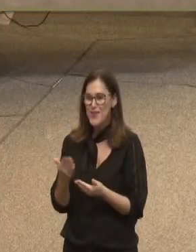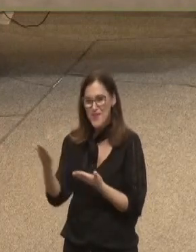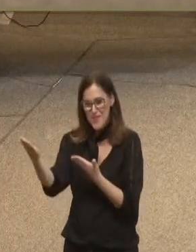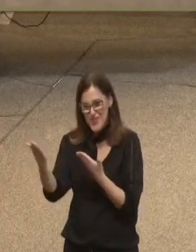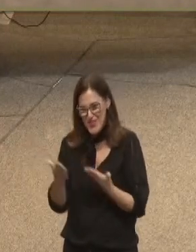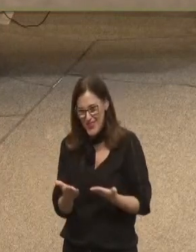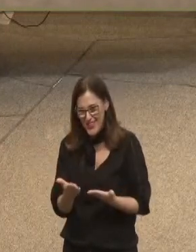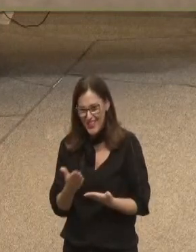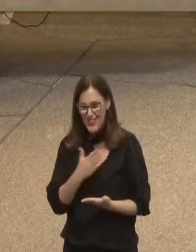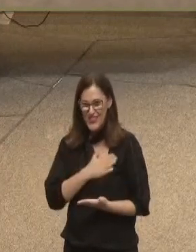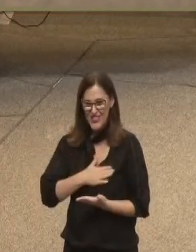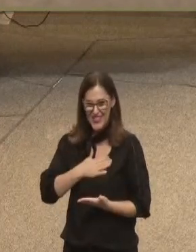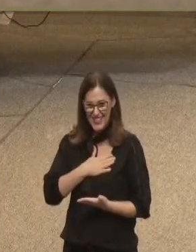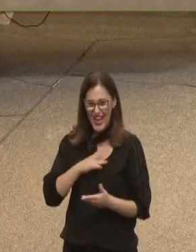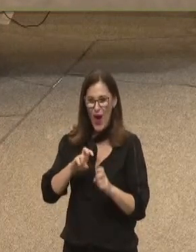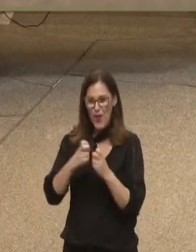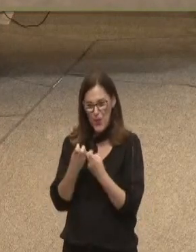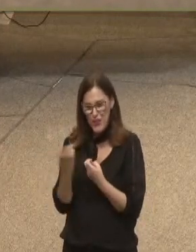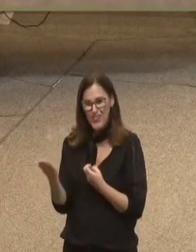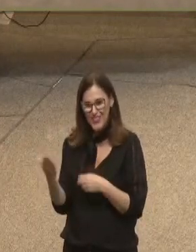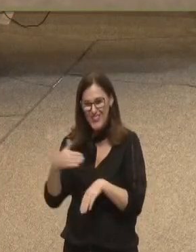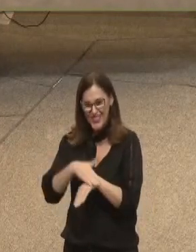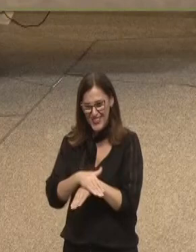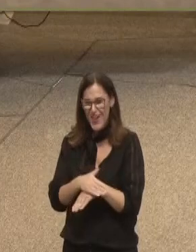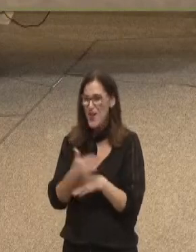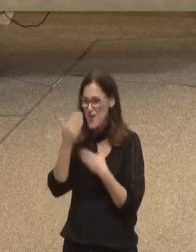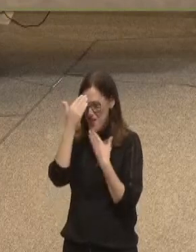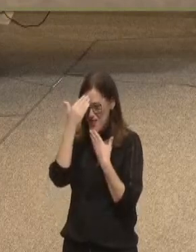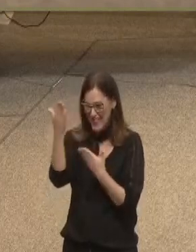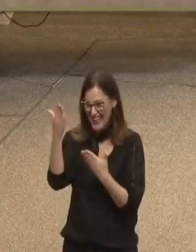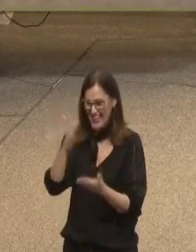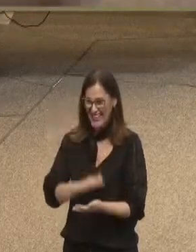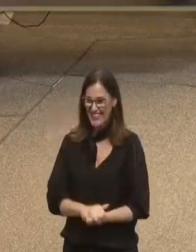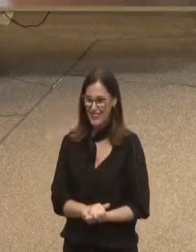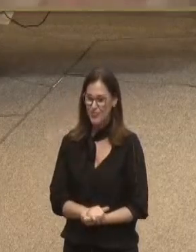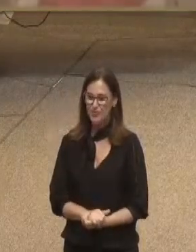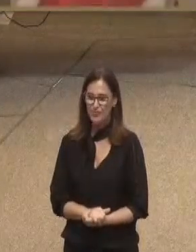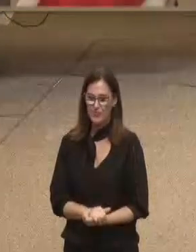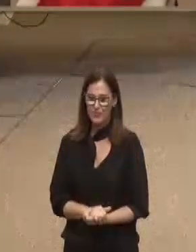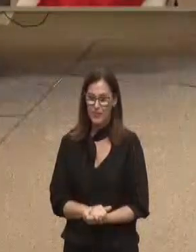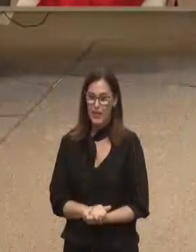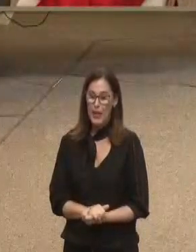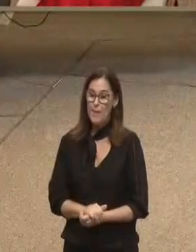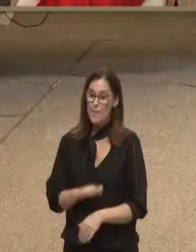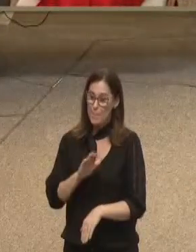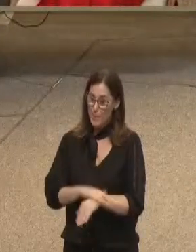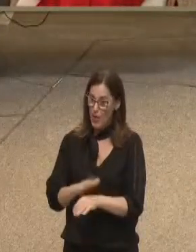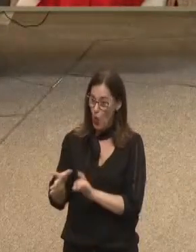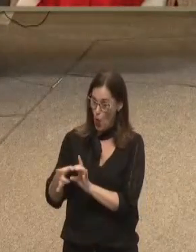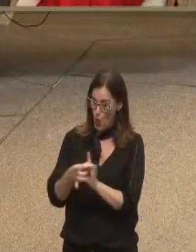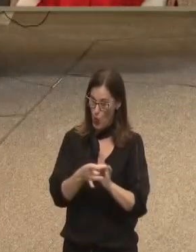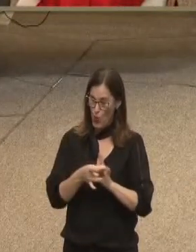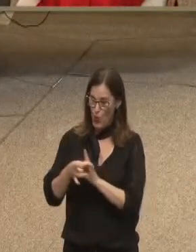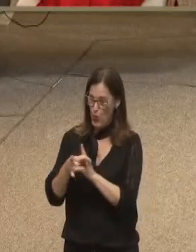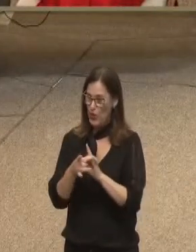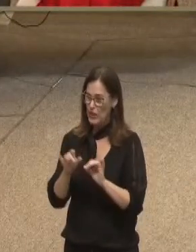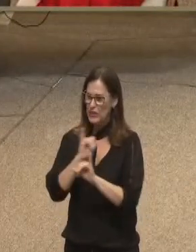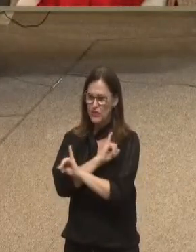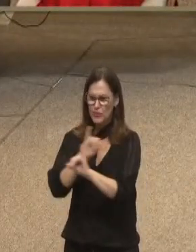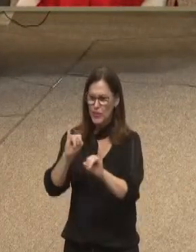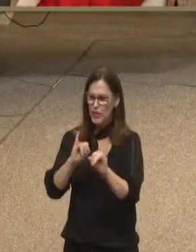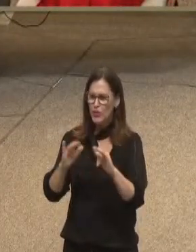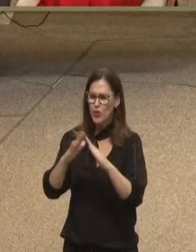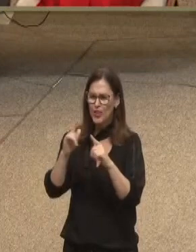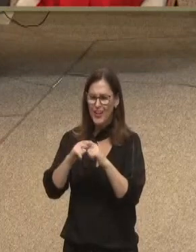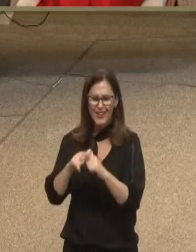bem-vindo, gostaríamos de vê-lo também no culto à noite, tá certo? Muito obrigado. Ainda neste momento de comunhão, quero informar a toda a igreja com